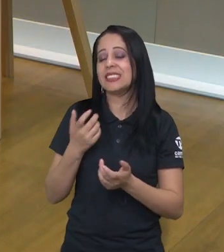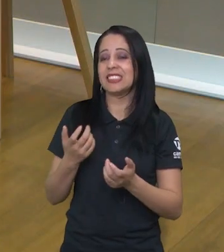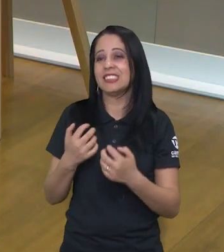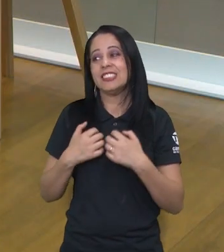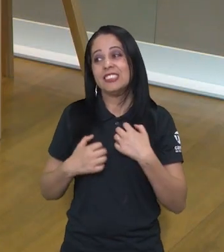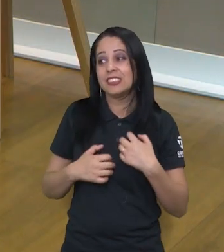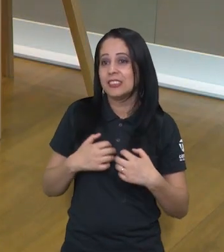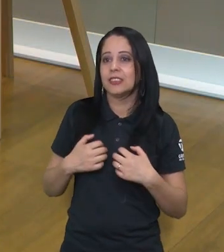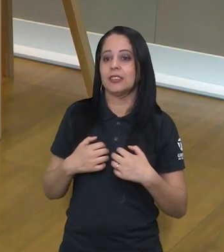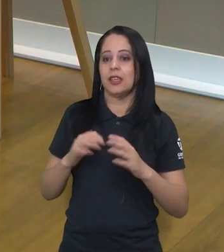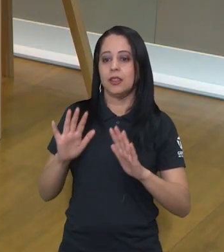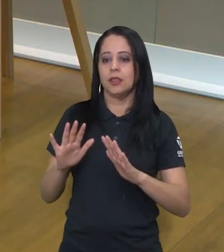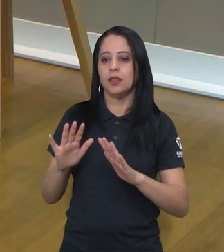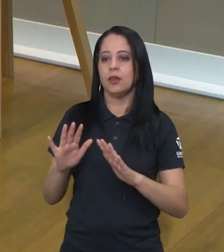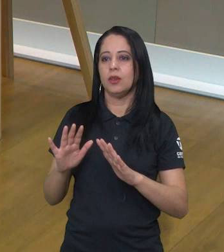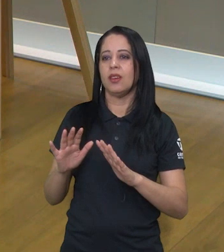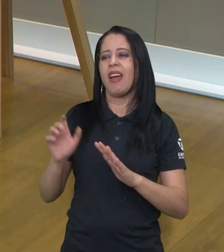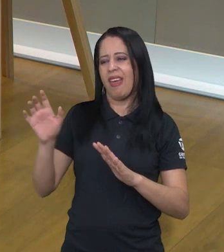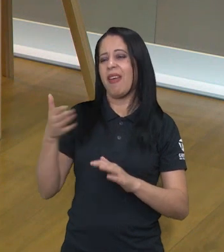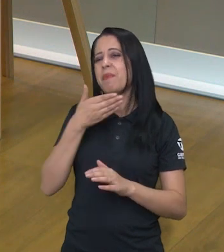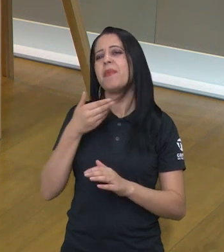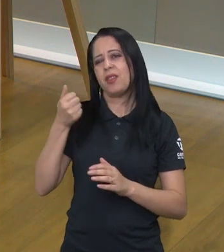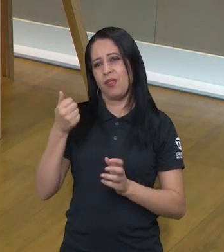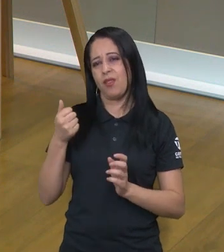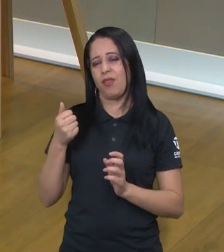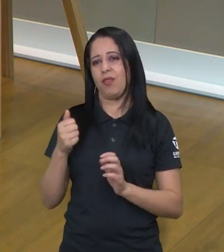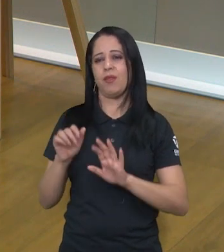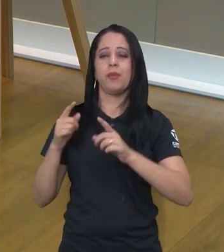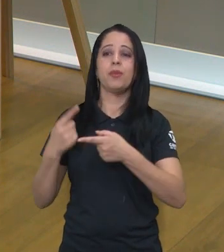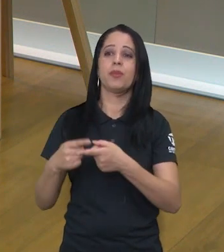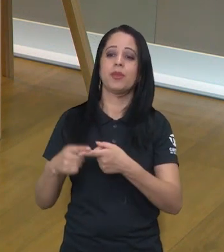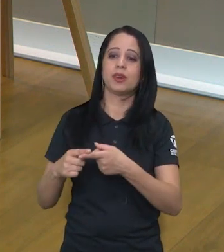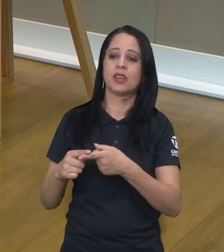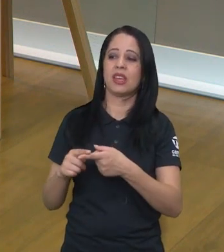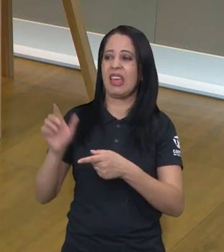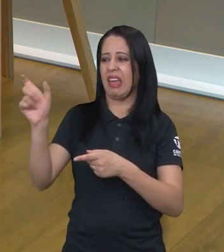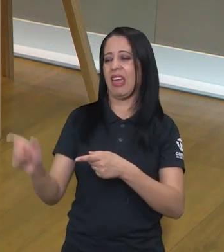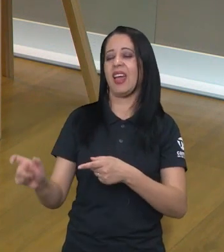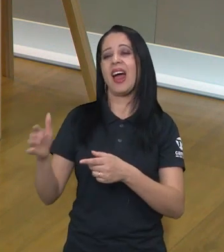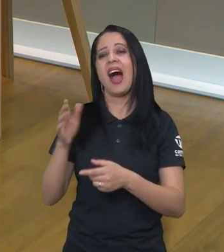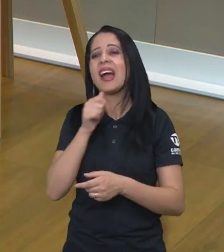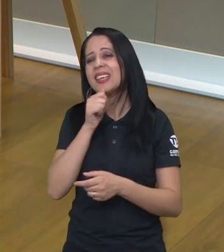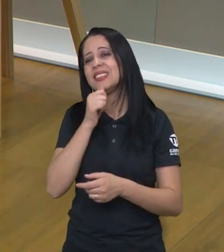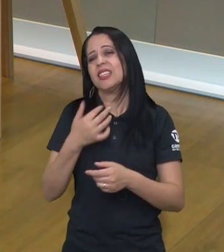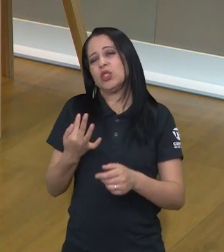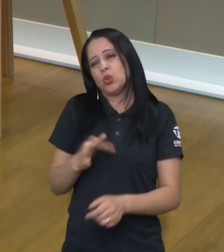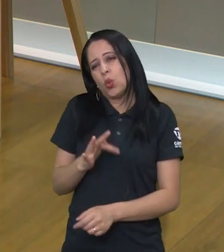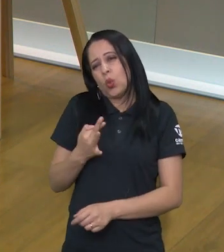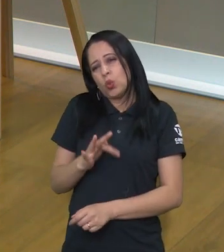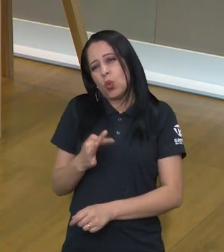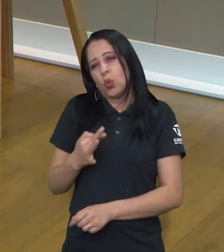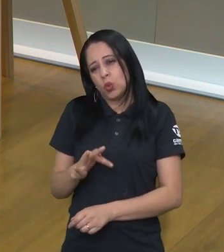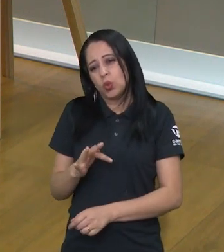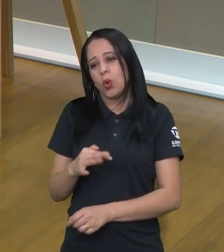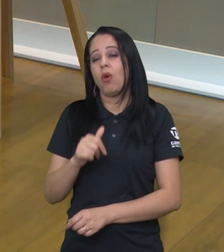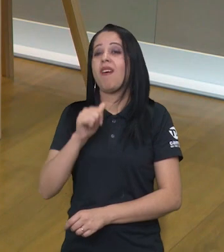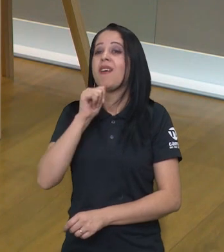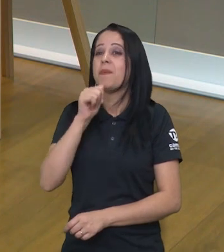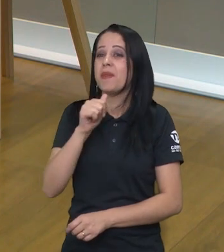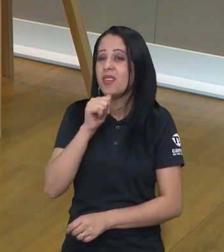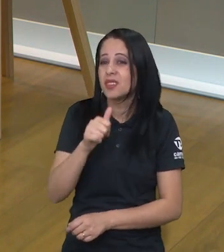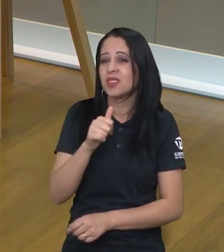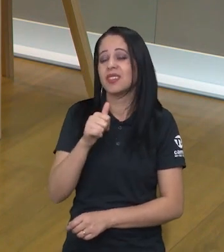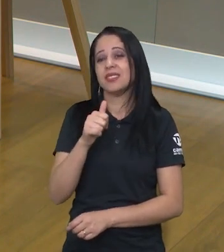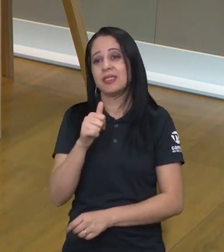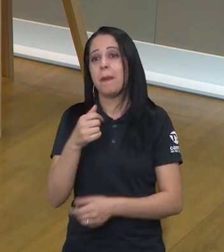pouquinho. Até para a paciente se sentir melhor. Porque às vezes aquela dor no abdômen que ela tem, ela menstrua, melhora,